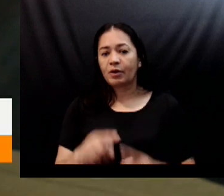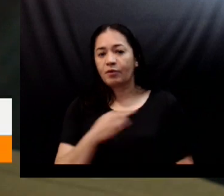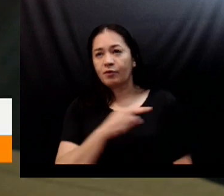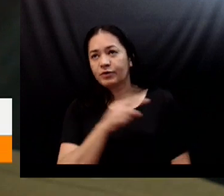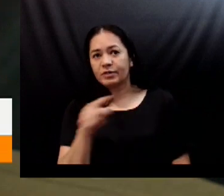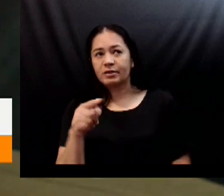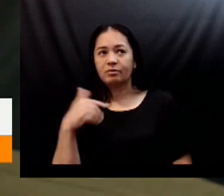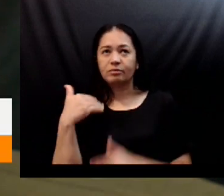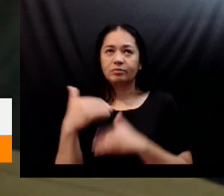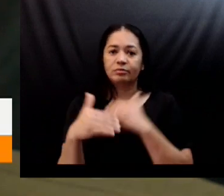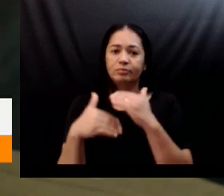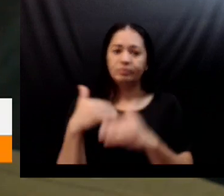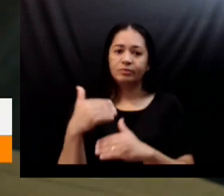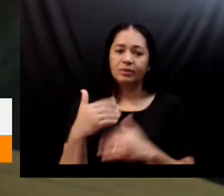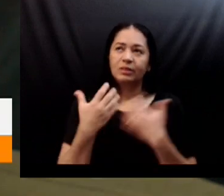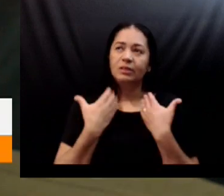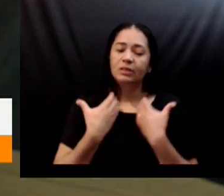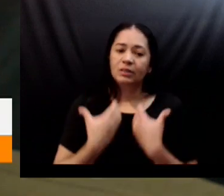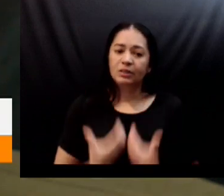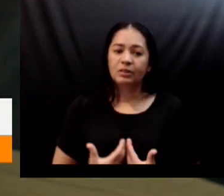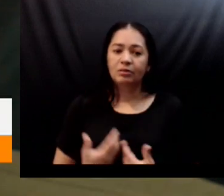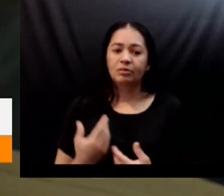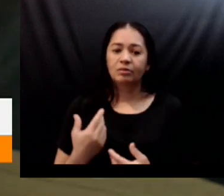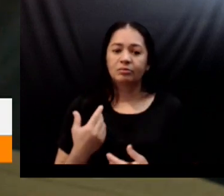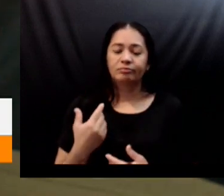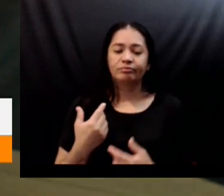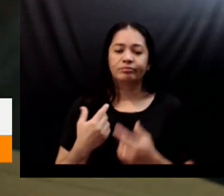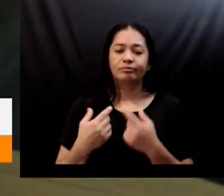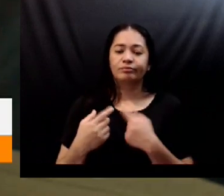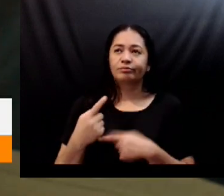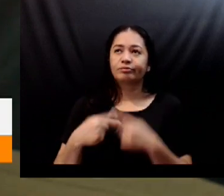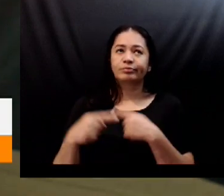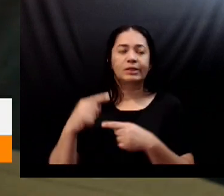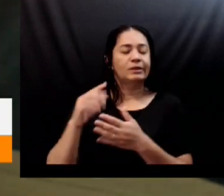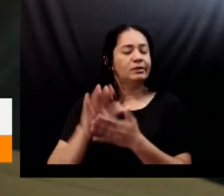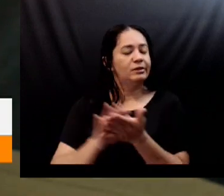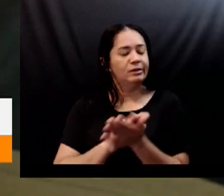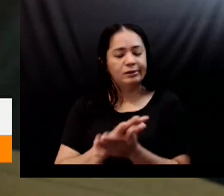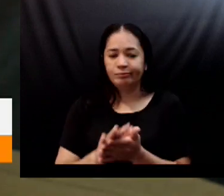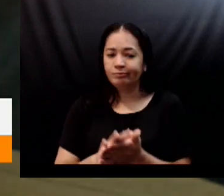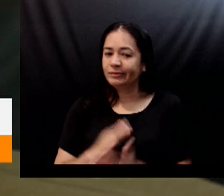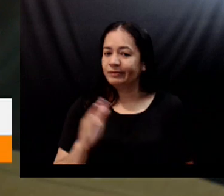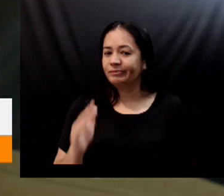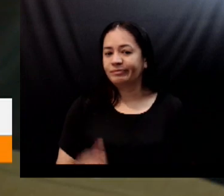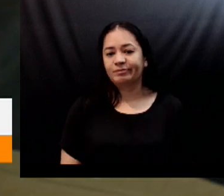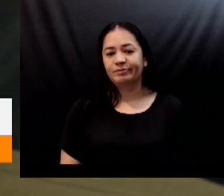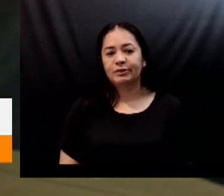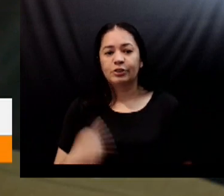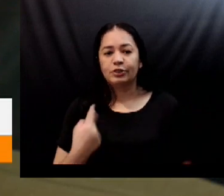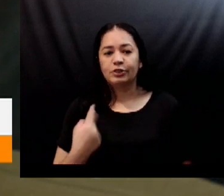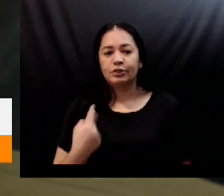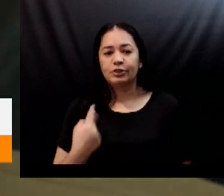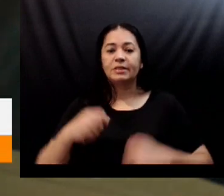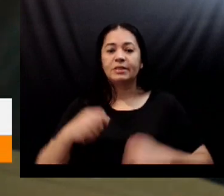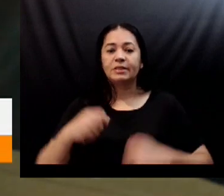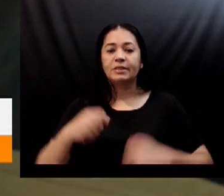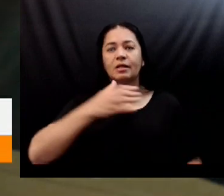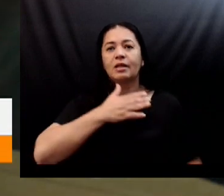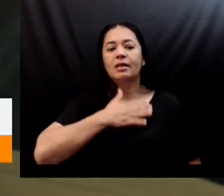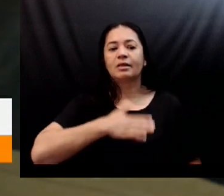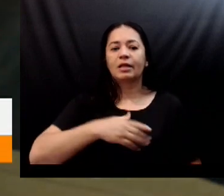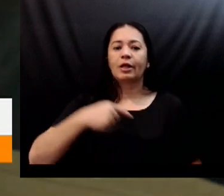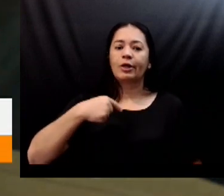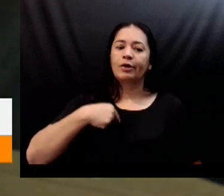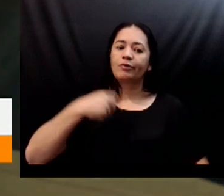cansado, É, o desempenho não é o mesmo quando não. você está descansado, e a gente precisa, assim, descansar. Eu vou falar um negócio para vocês,